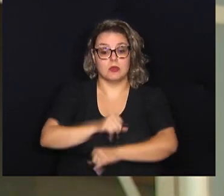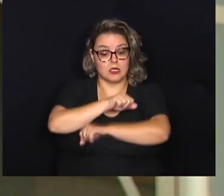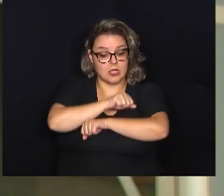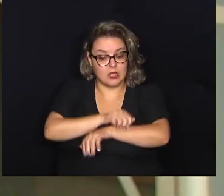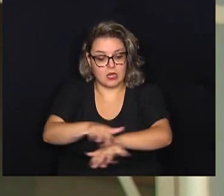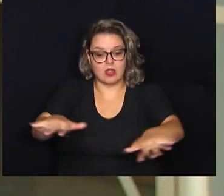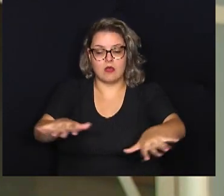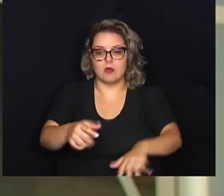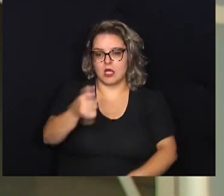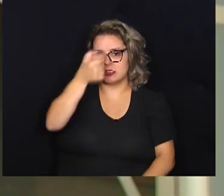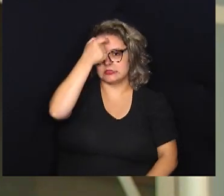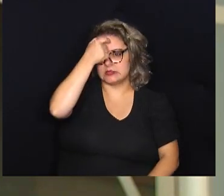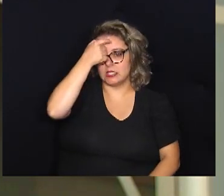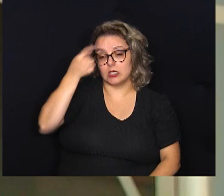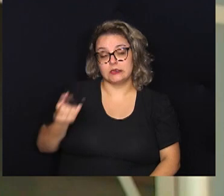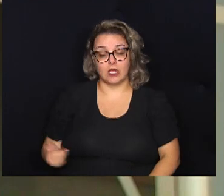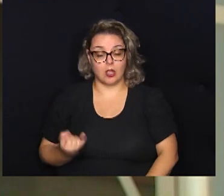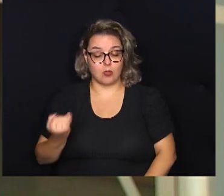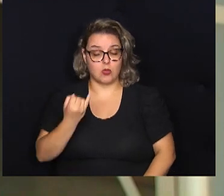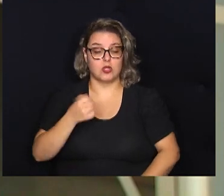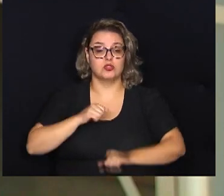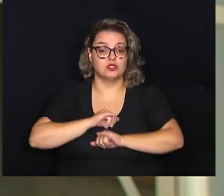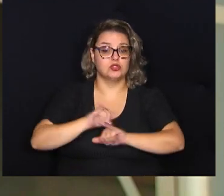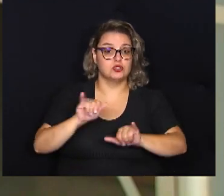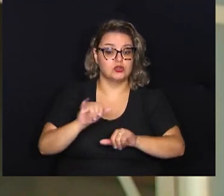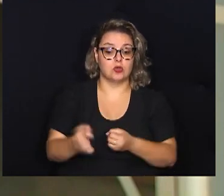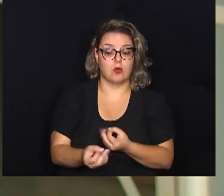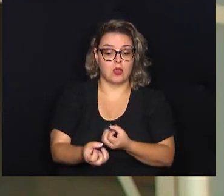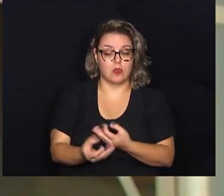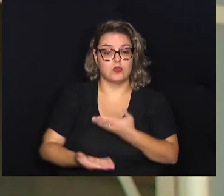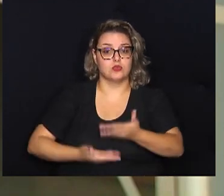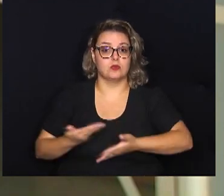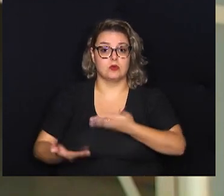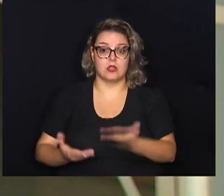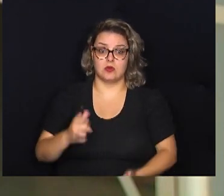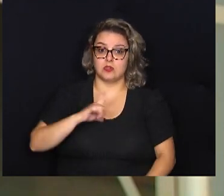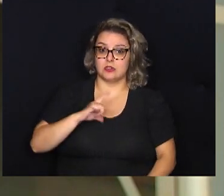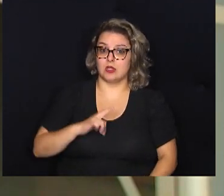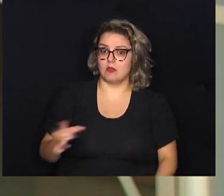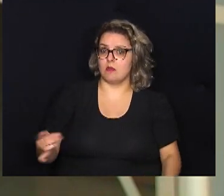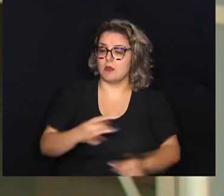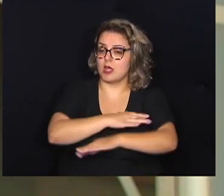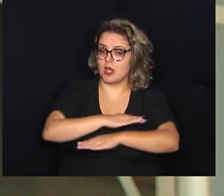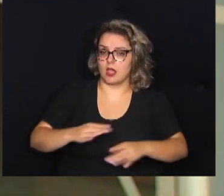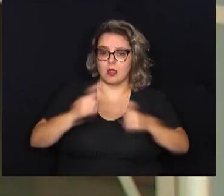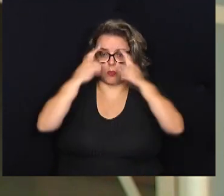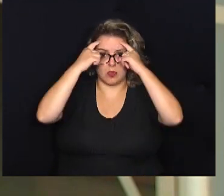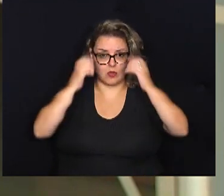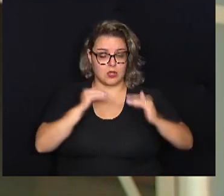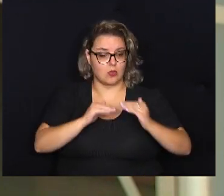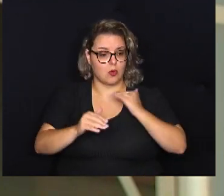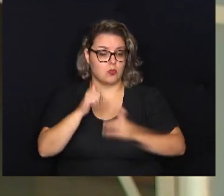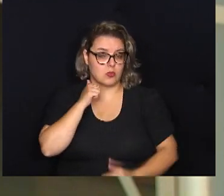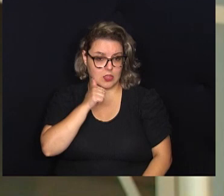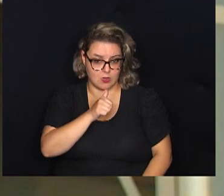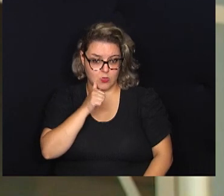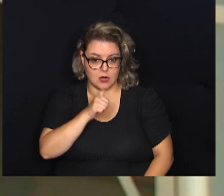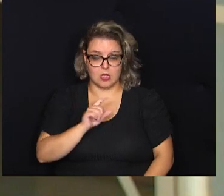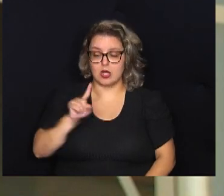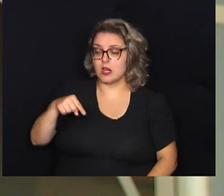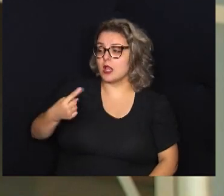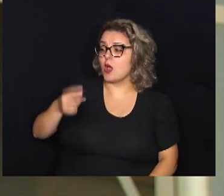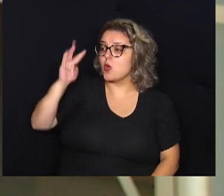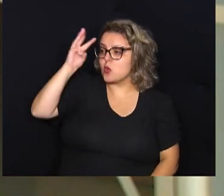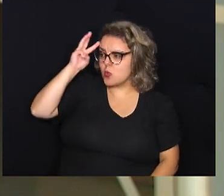conscientização da importância de divulgar os serviços existentes e de combater a violência contra a mulher. Na próxima